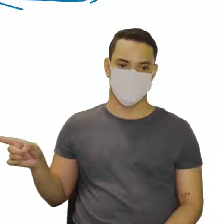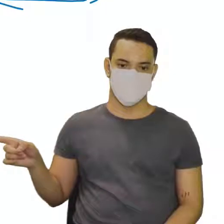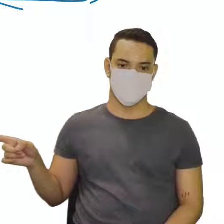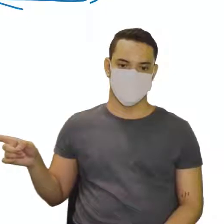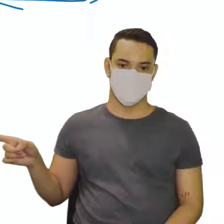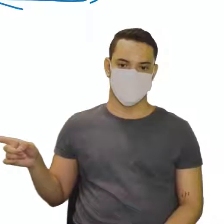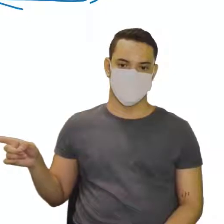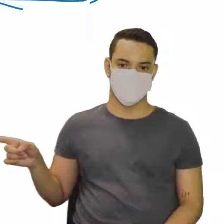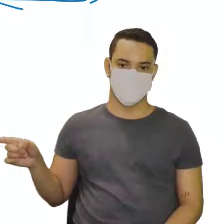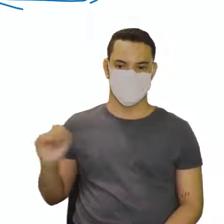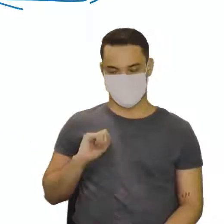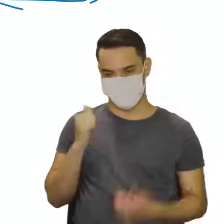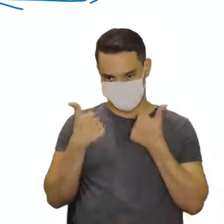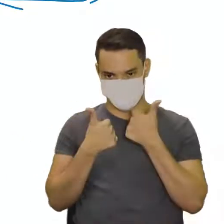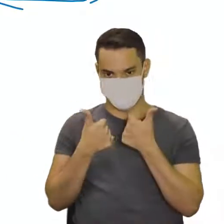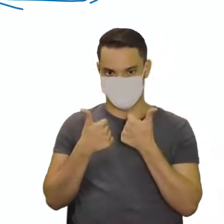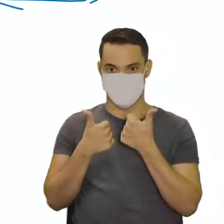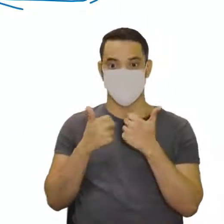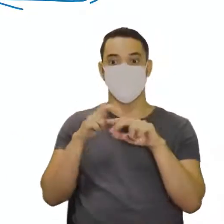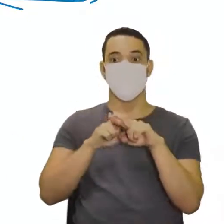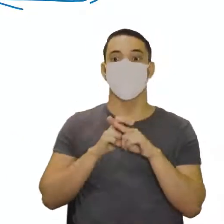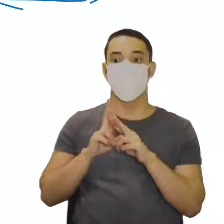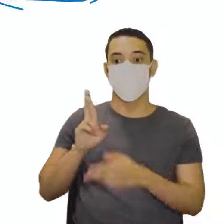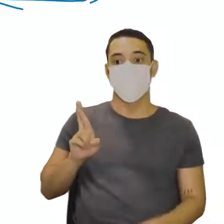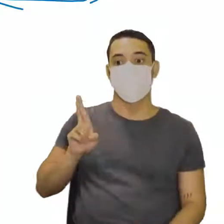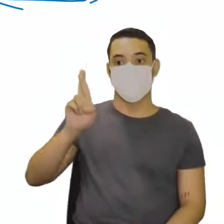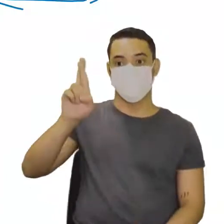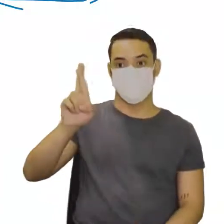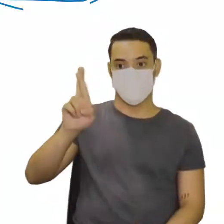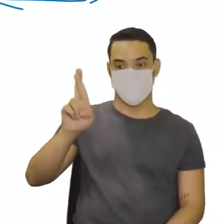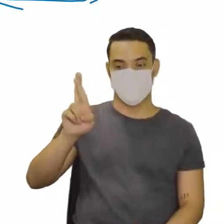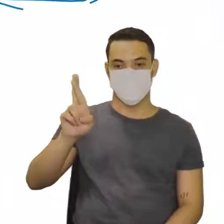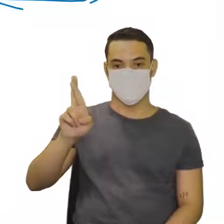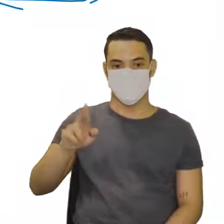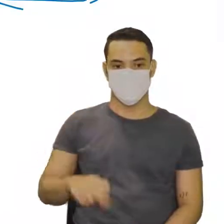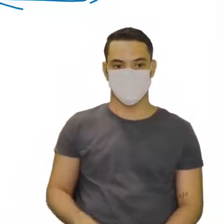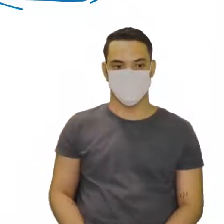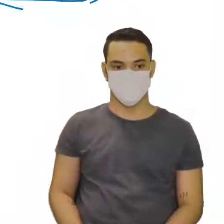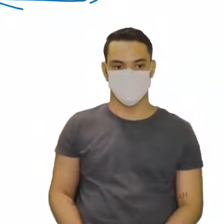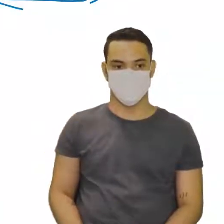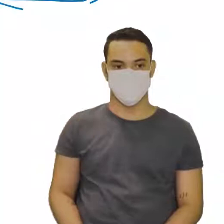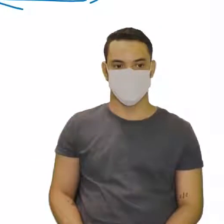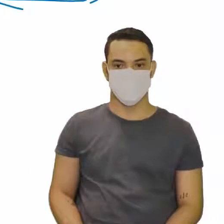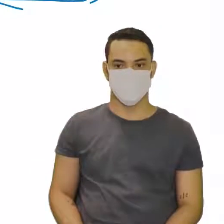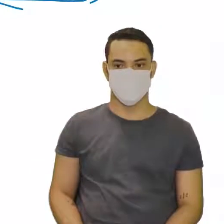Aqui, canetinha. Então, aqui só para representar... Opa.